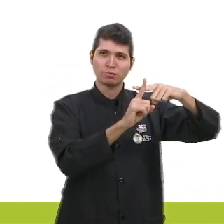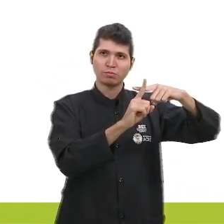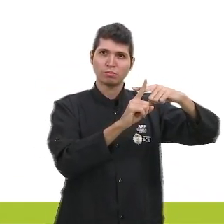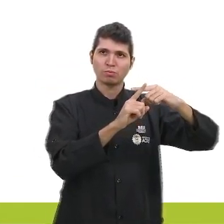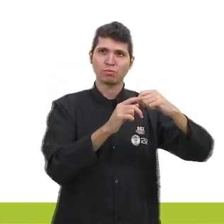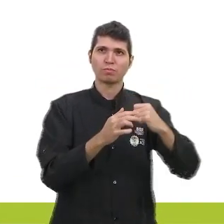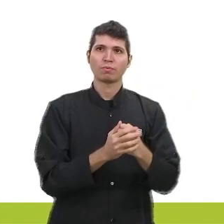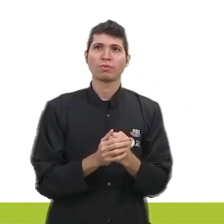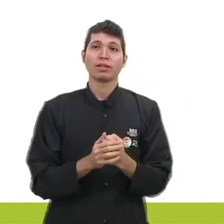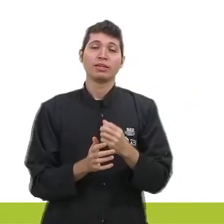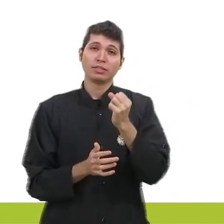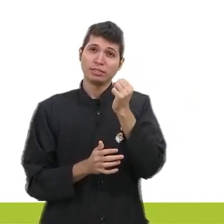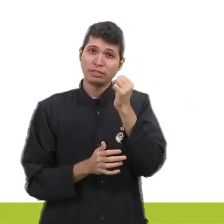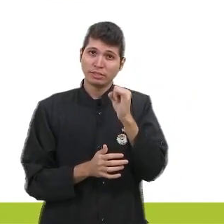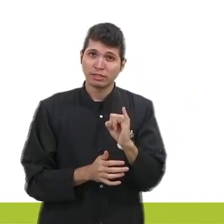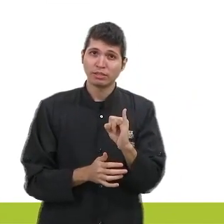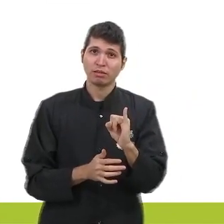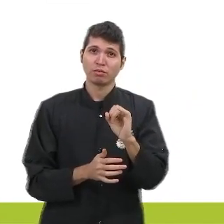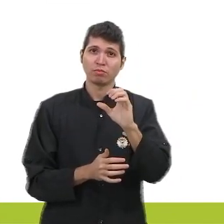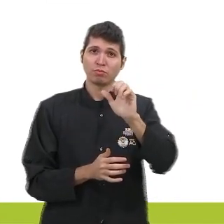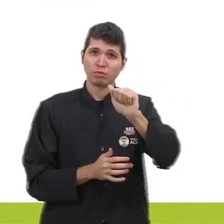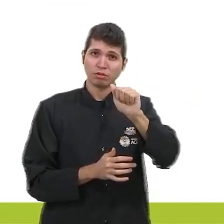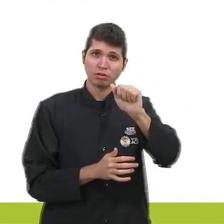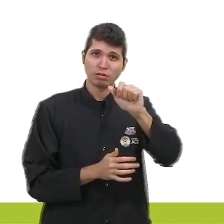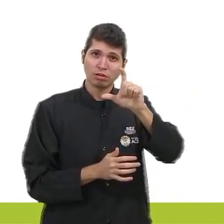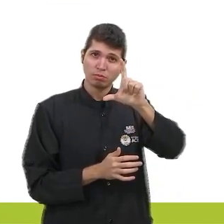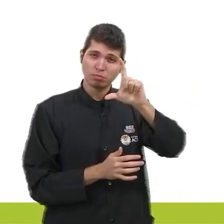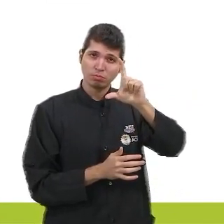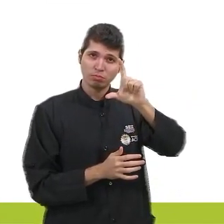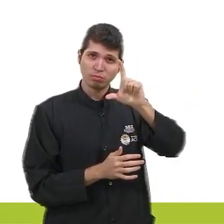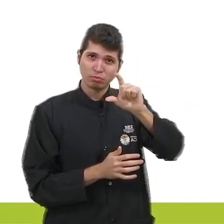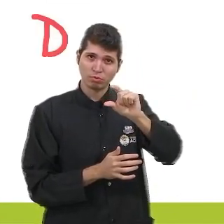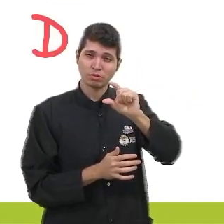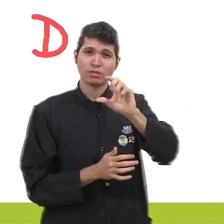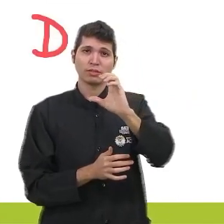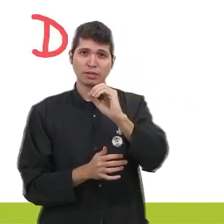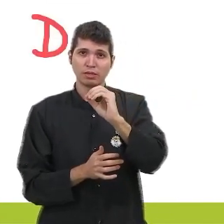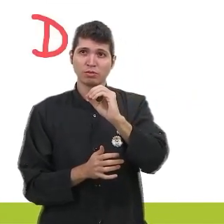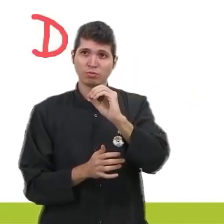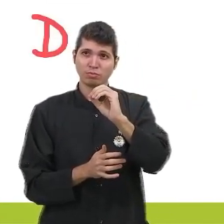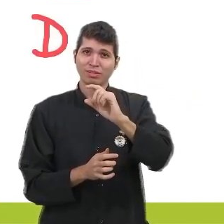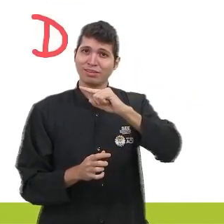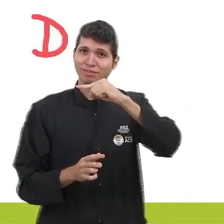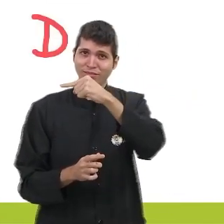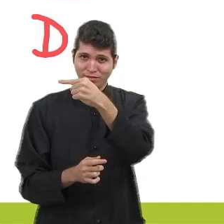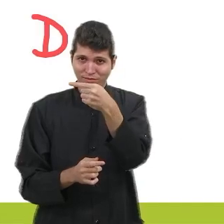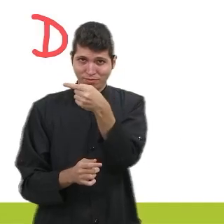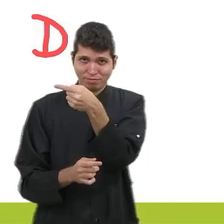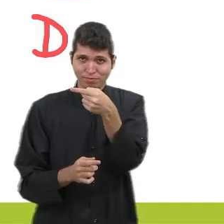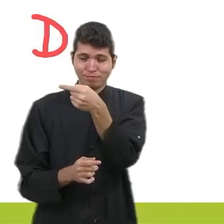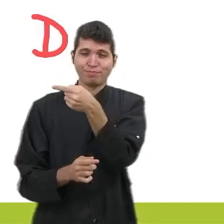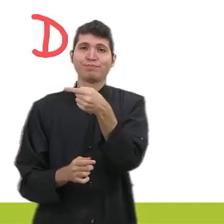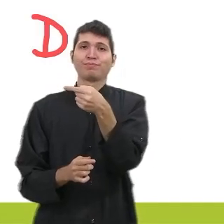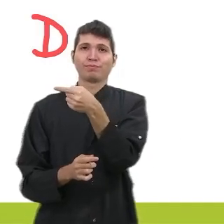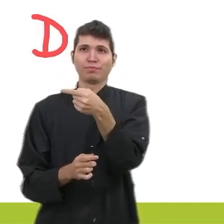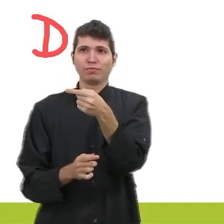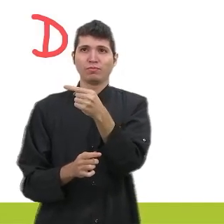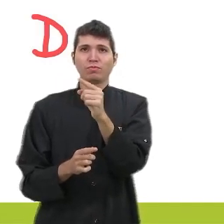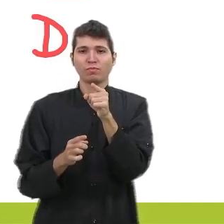sorriso borocochô, tá vendo? Ó? Então, função crescente e função decrescente, tá bom? Na primeira a gente tem de